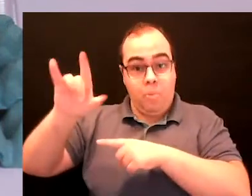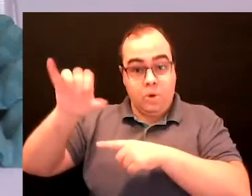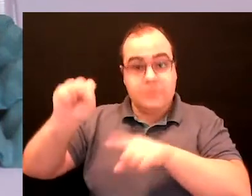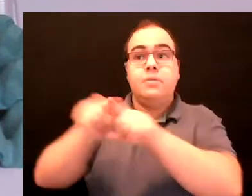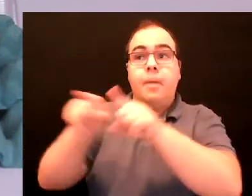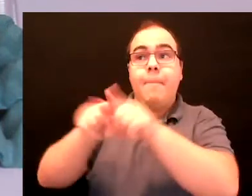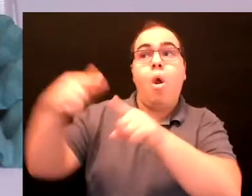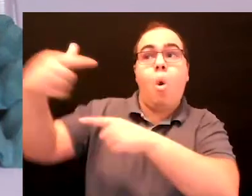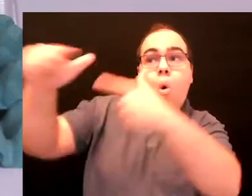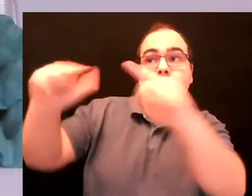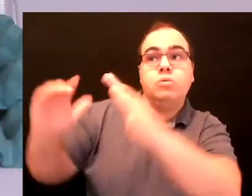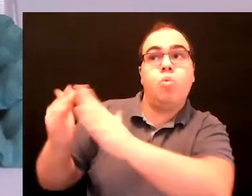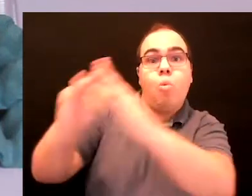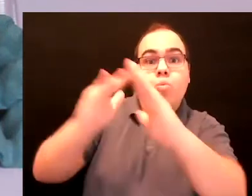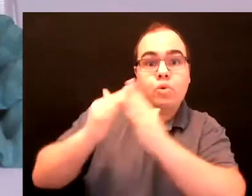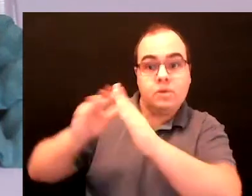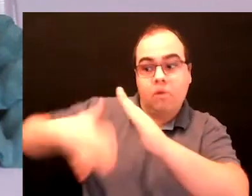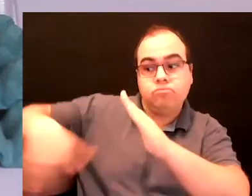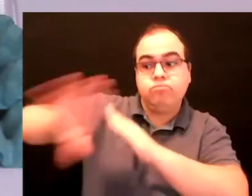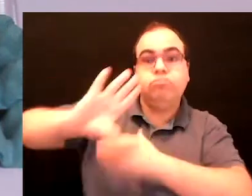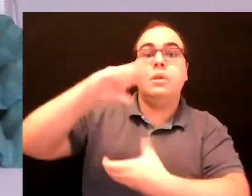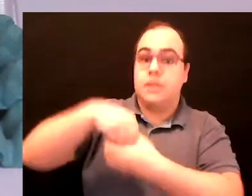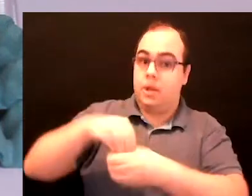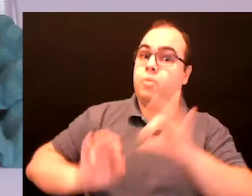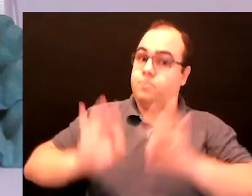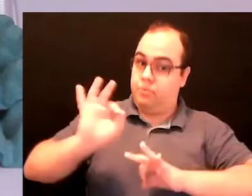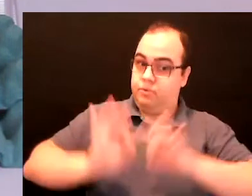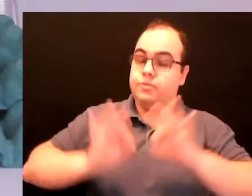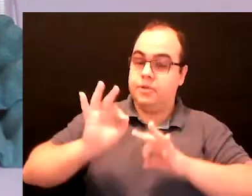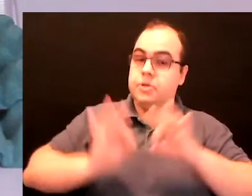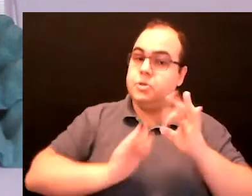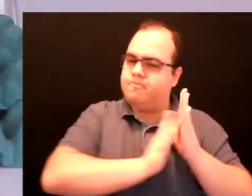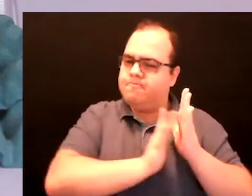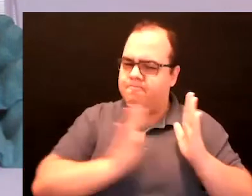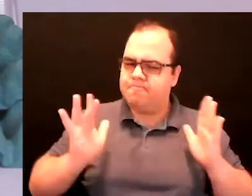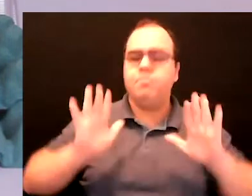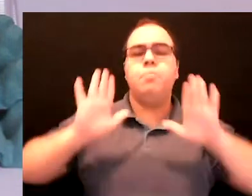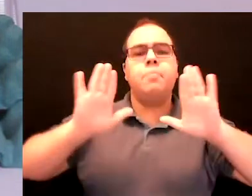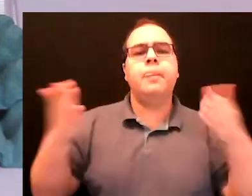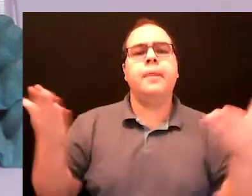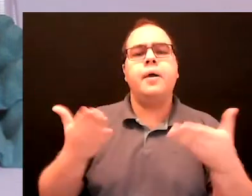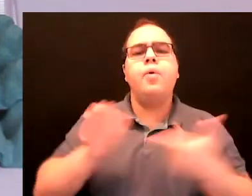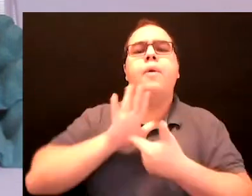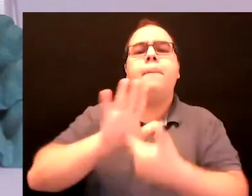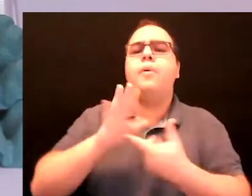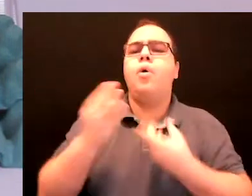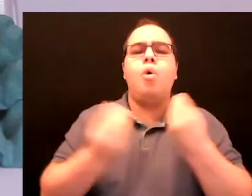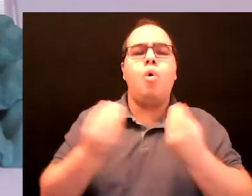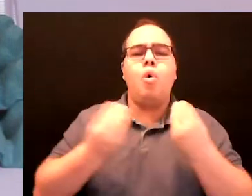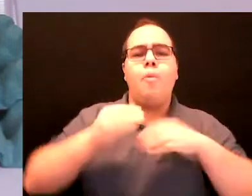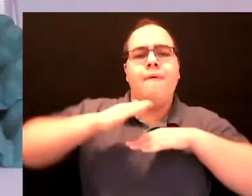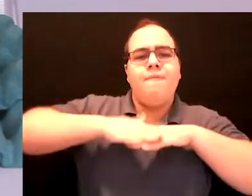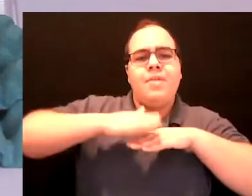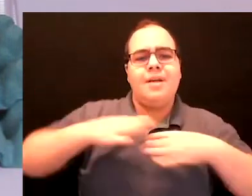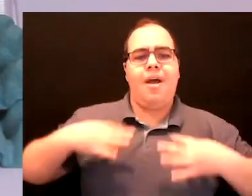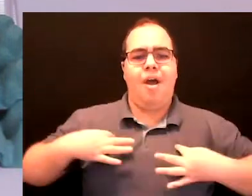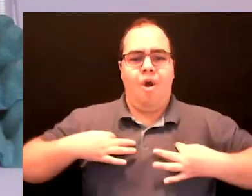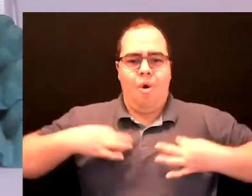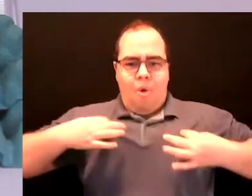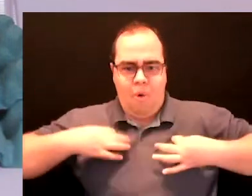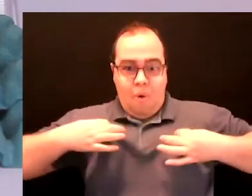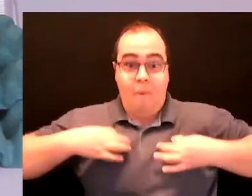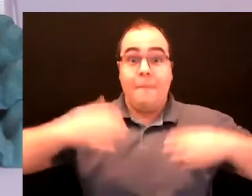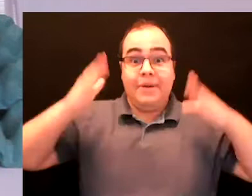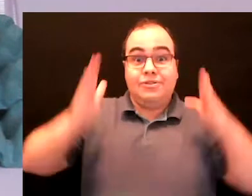esses 10 anos de projeto. Então, quero mostrar para vocês como a gente pode fazer figurinos, como os que